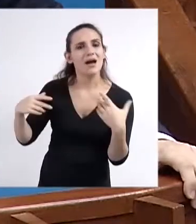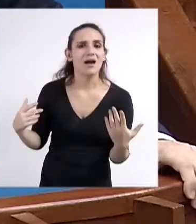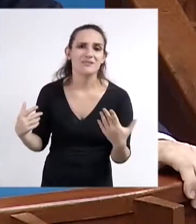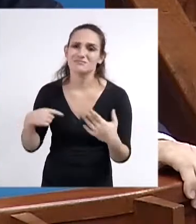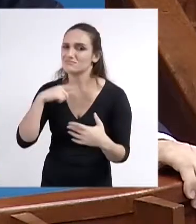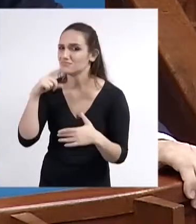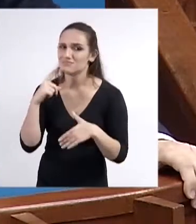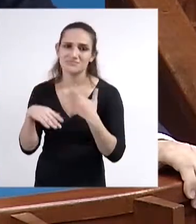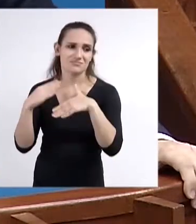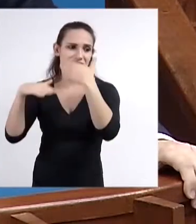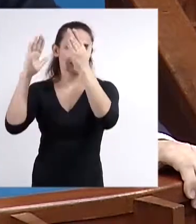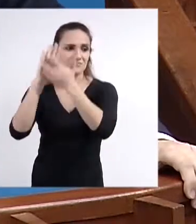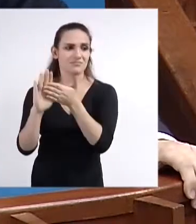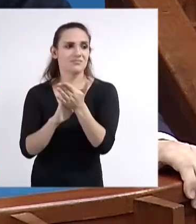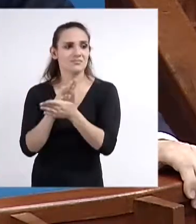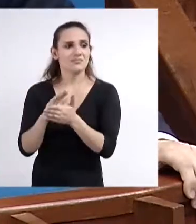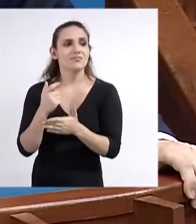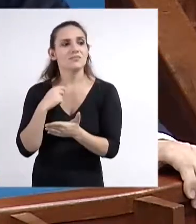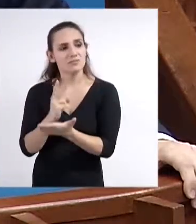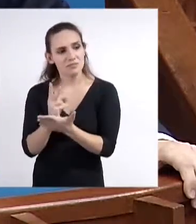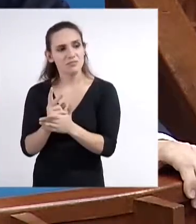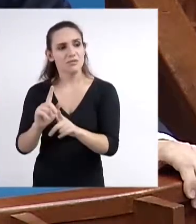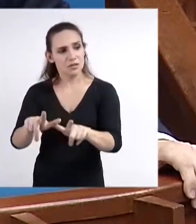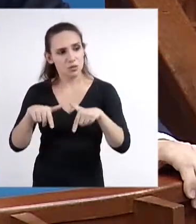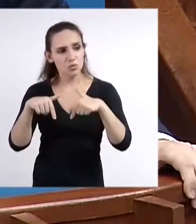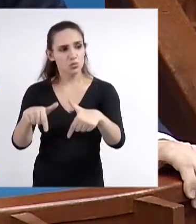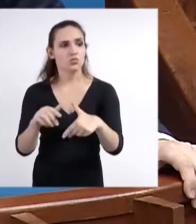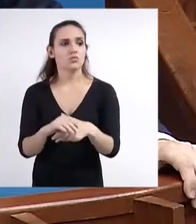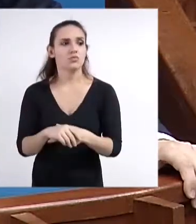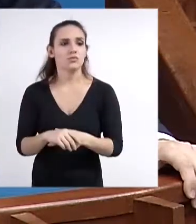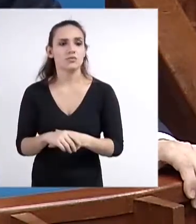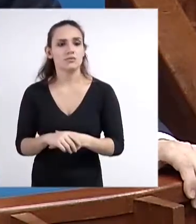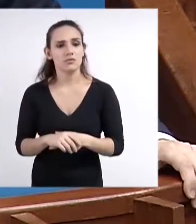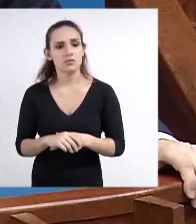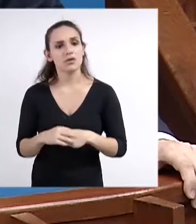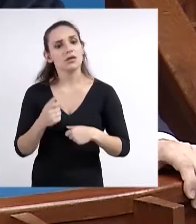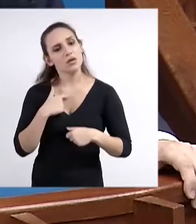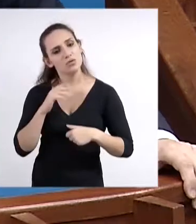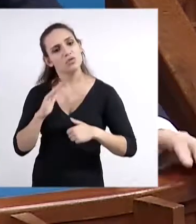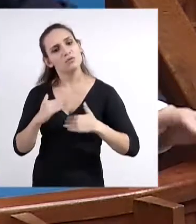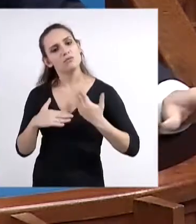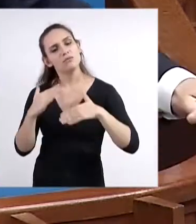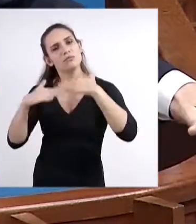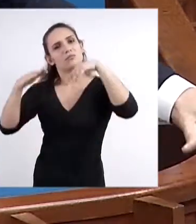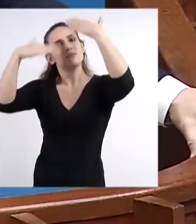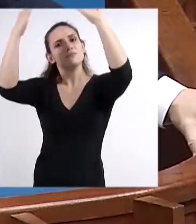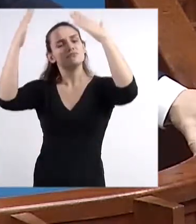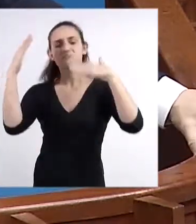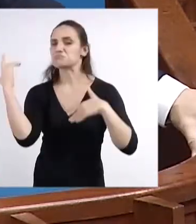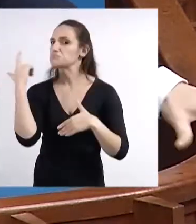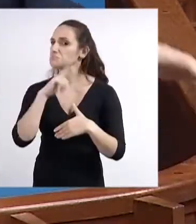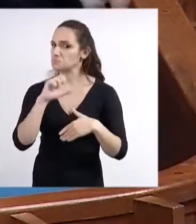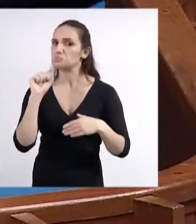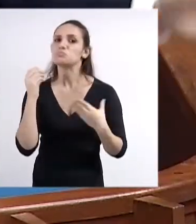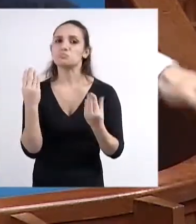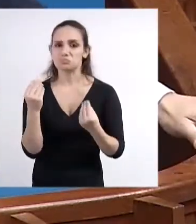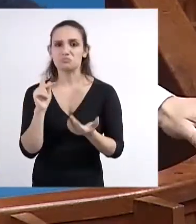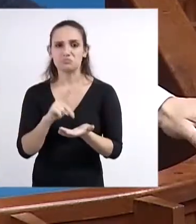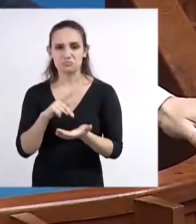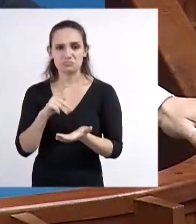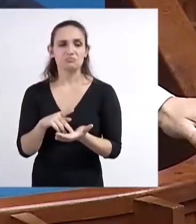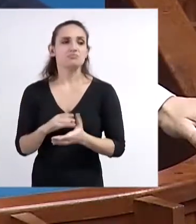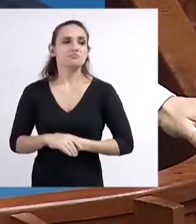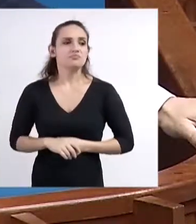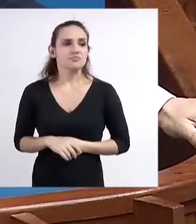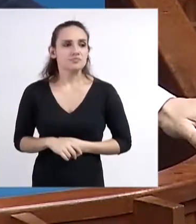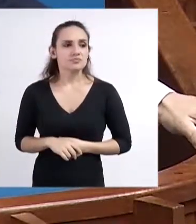o desenvolvimento. Tenho militado nessa causa e feito avanços gigantes,